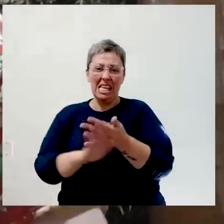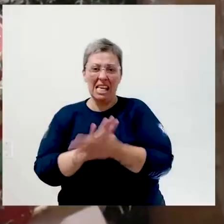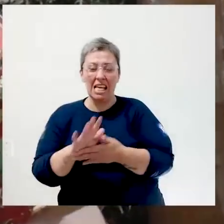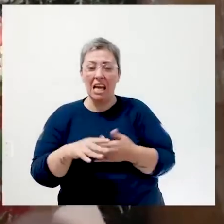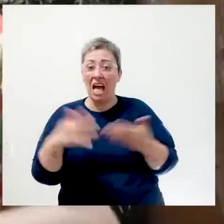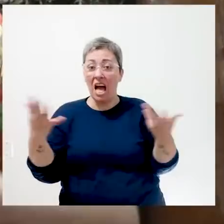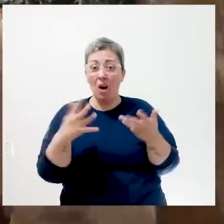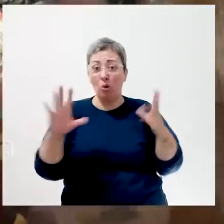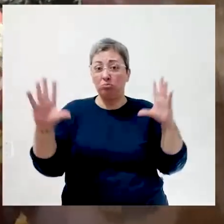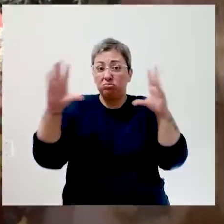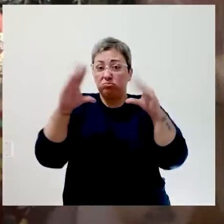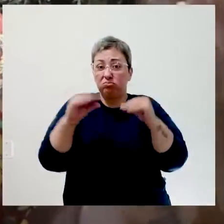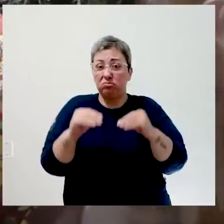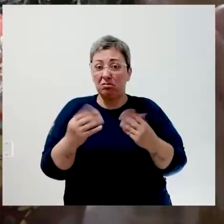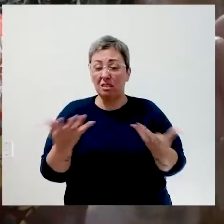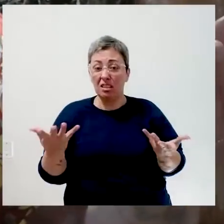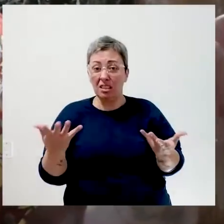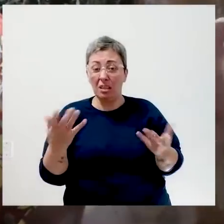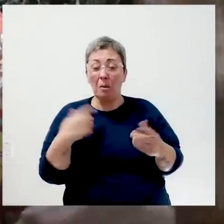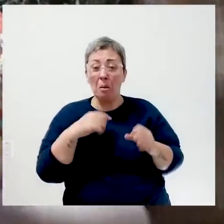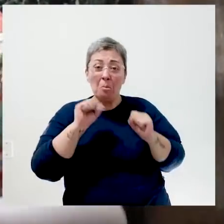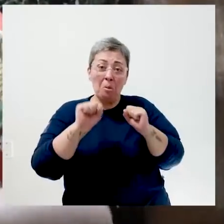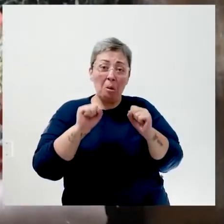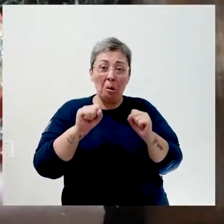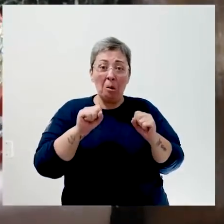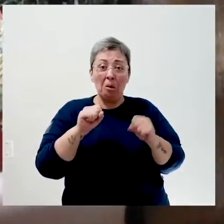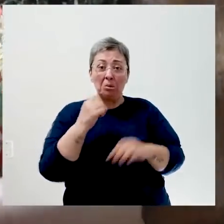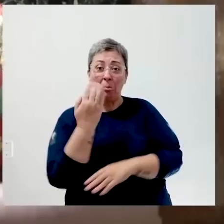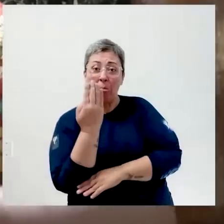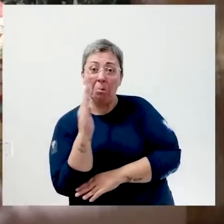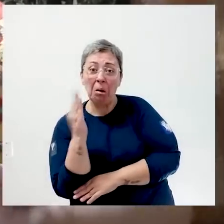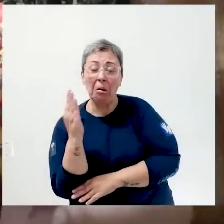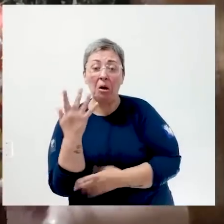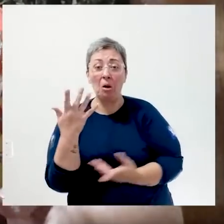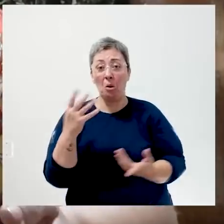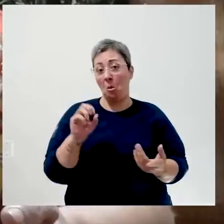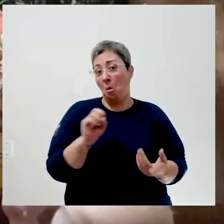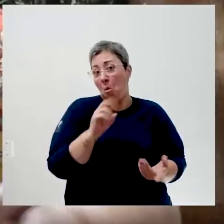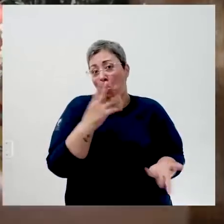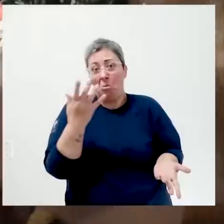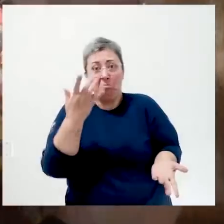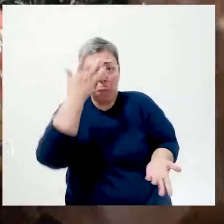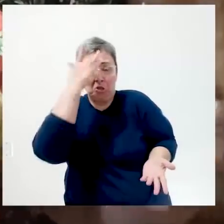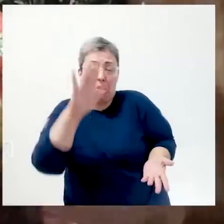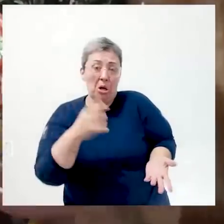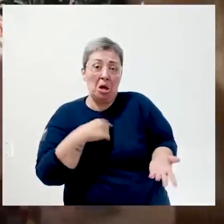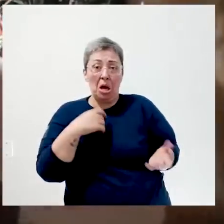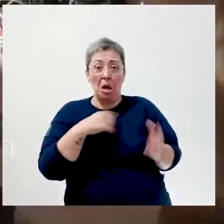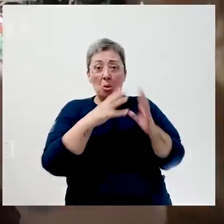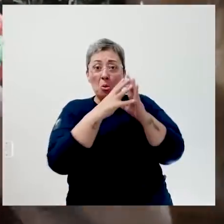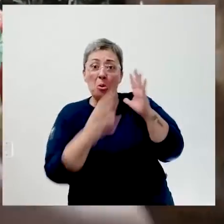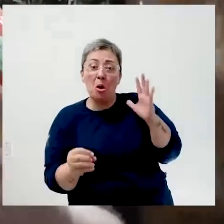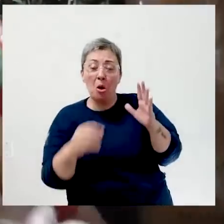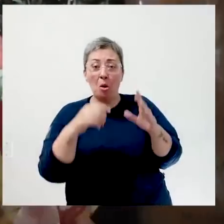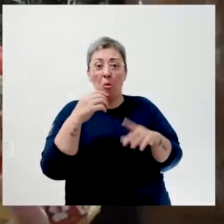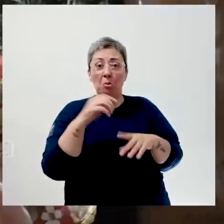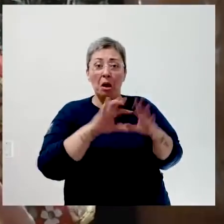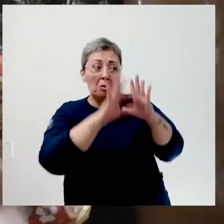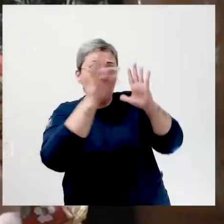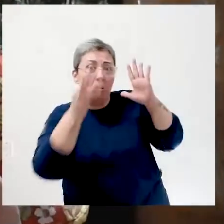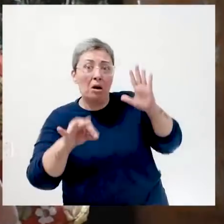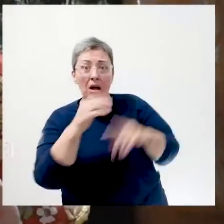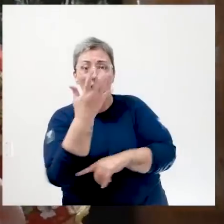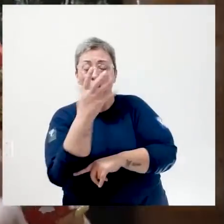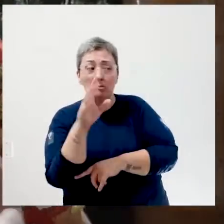nada, agora tá tudo escuro. Pode ter sido um tronco que passou, ou sei lá, a sombra de um galho. Não,